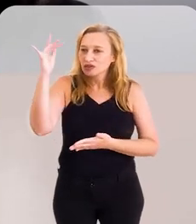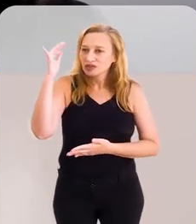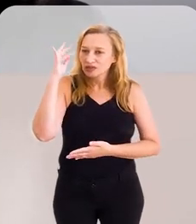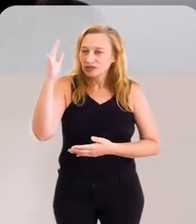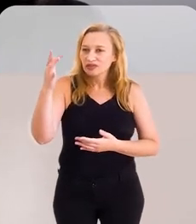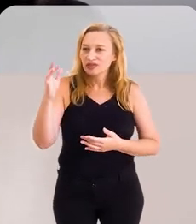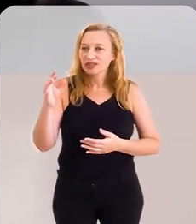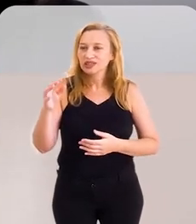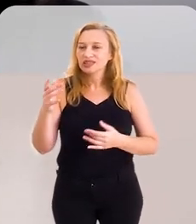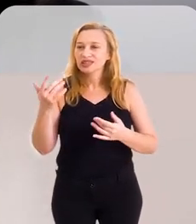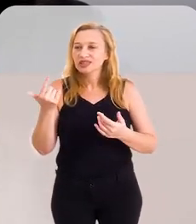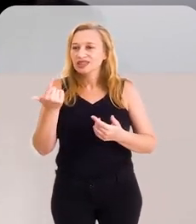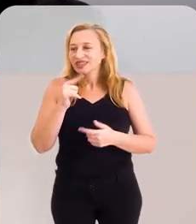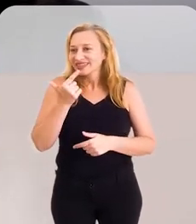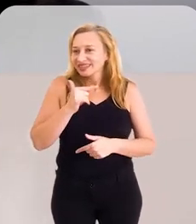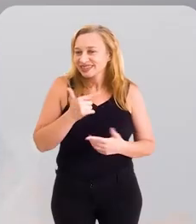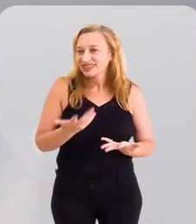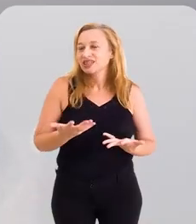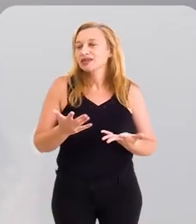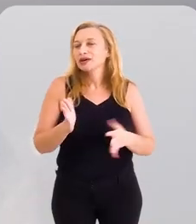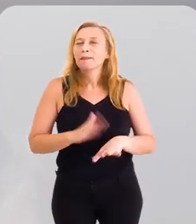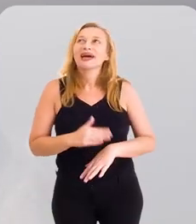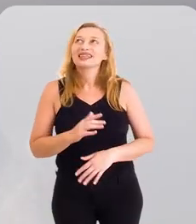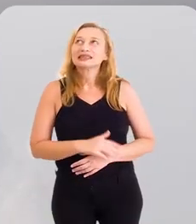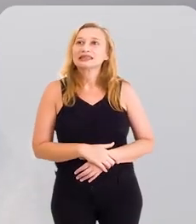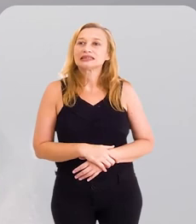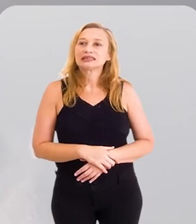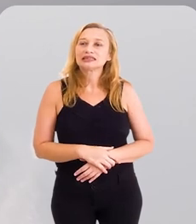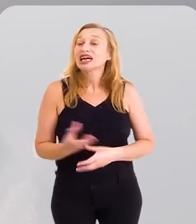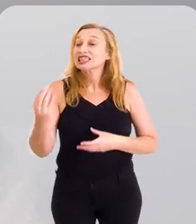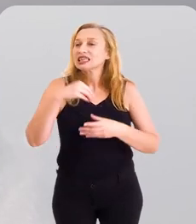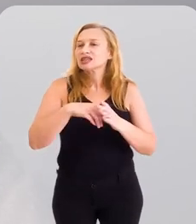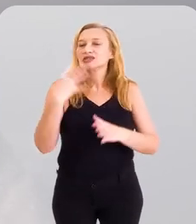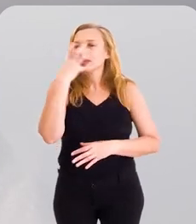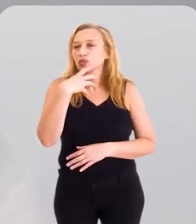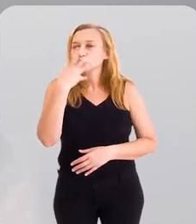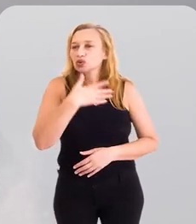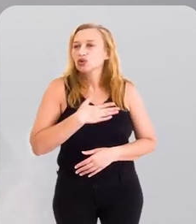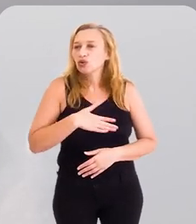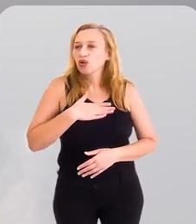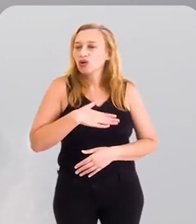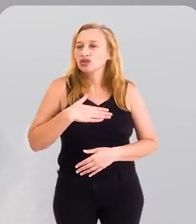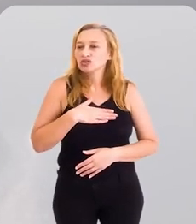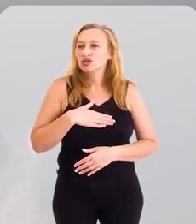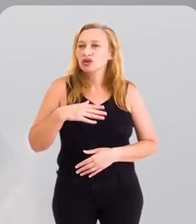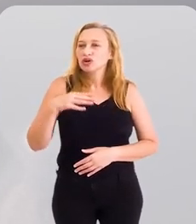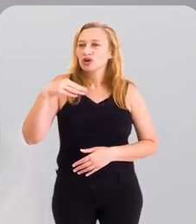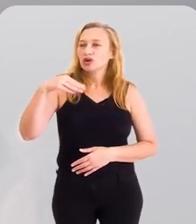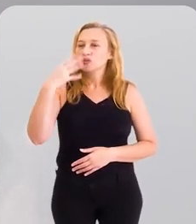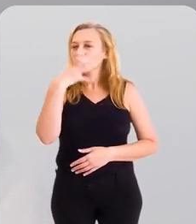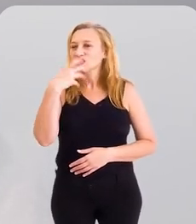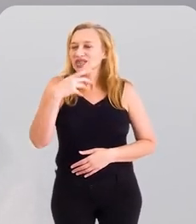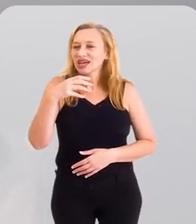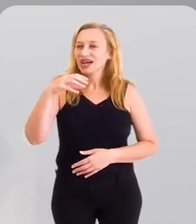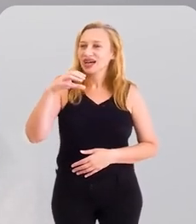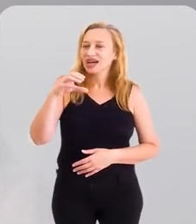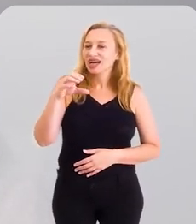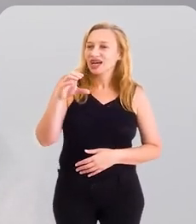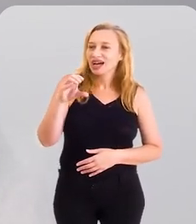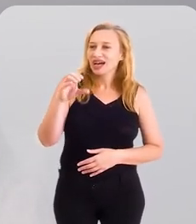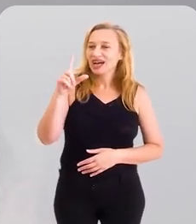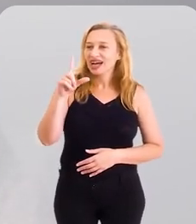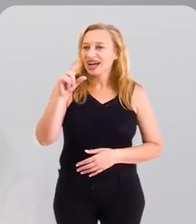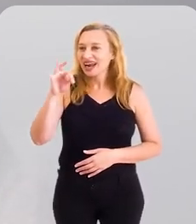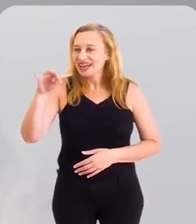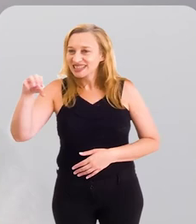visão filosófica da Divina Comédia. O que mais? Dentro da música, gosto muito de música clássica, gosto